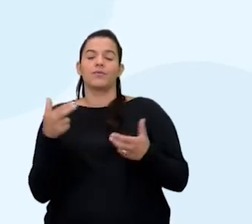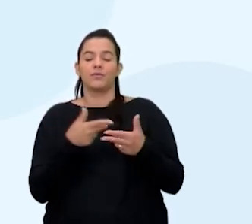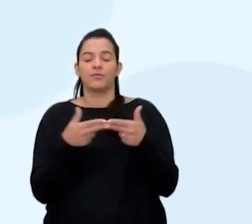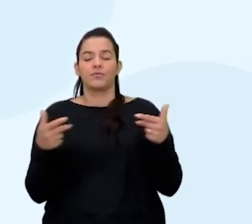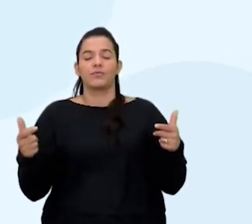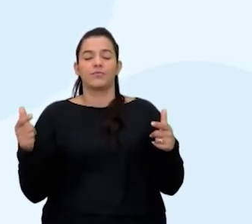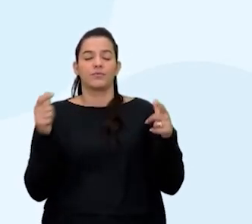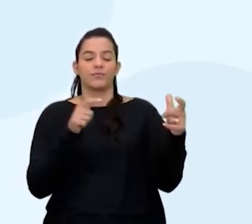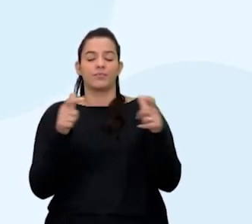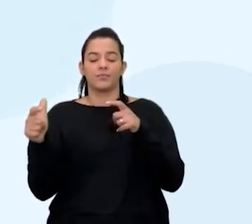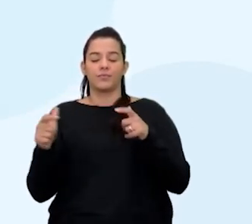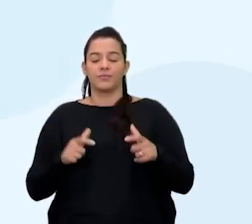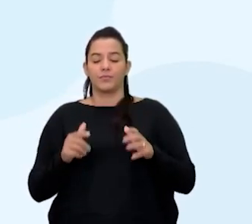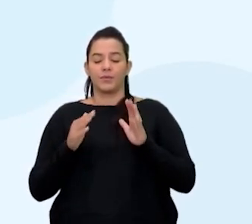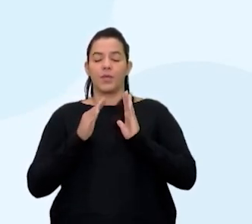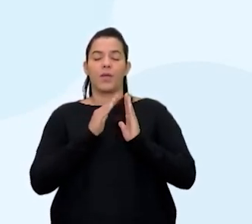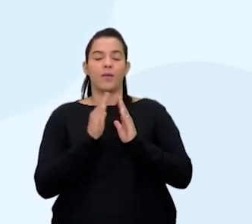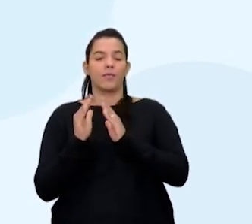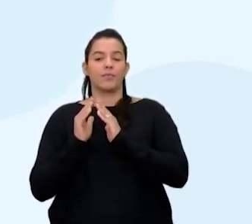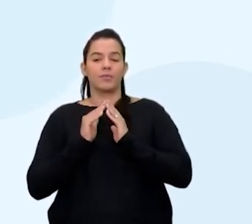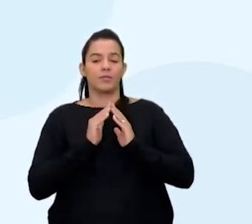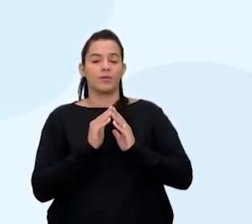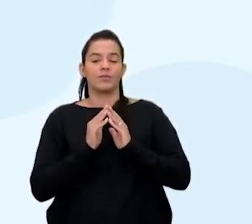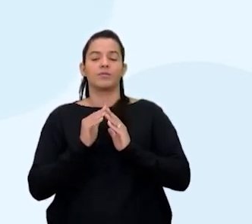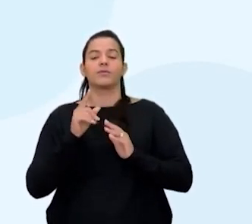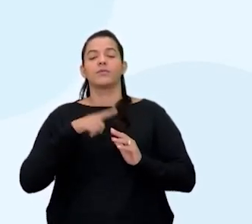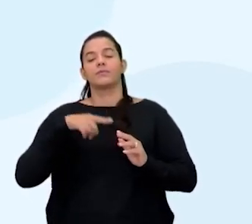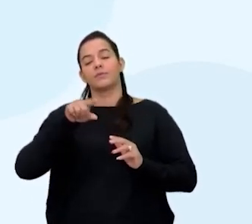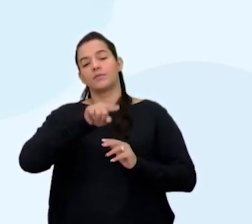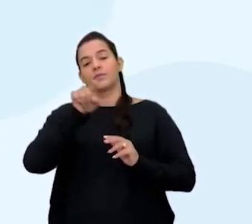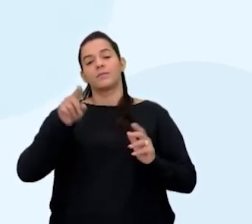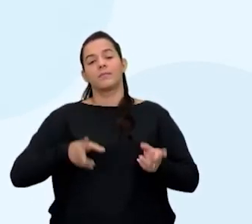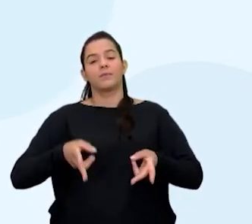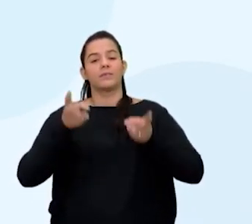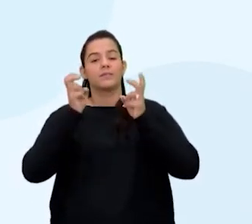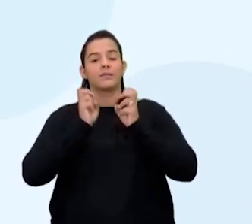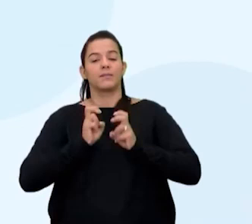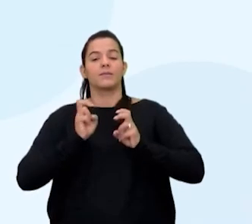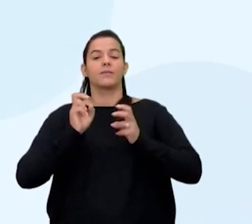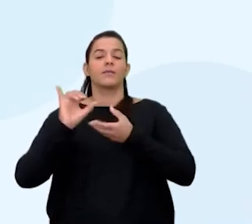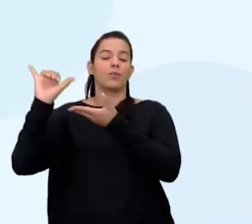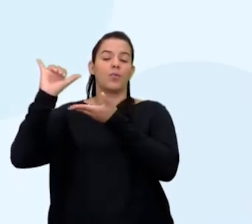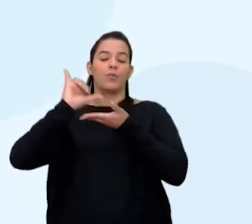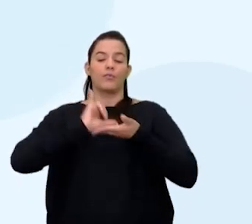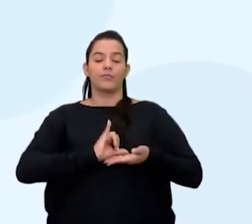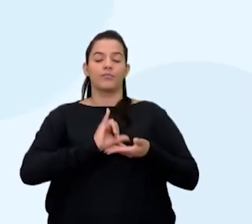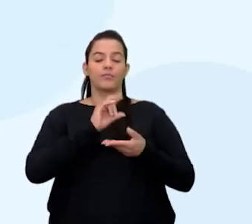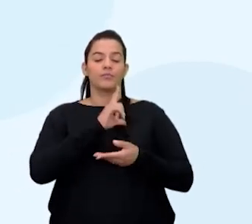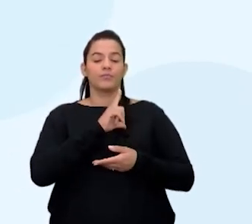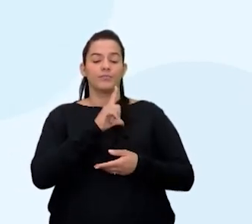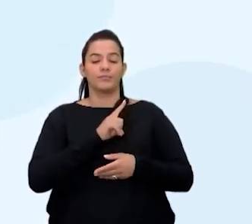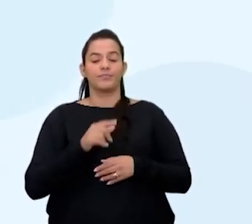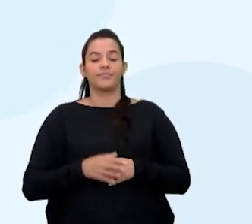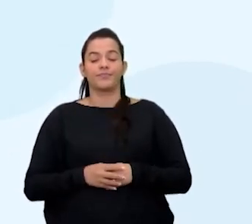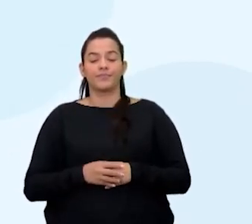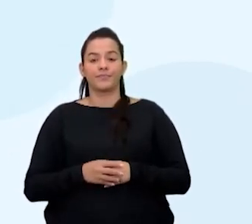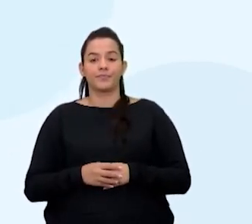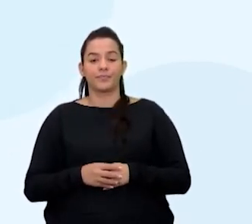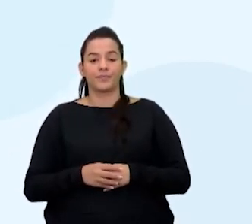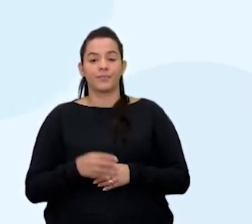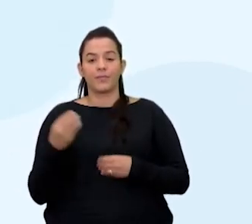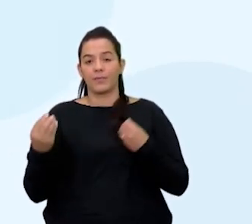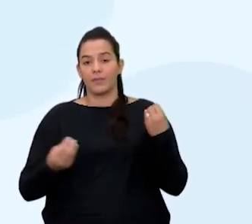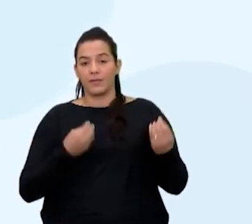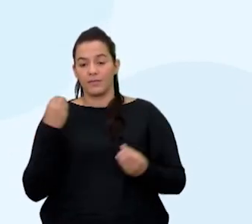na comunidade onde ele percebeu essa questão do refugiado. E de que forma